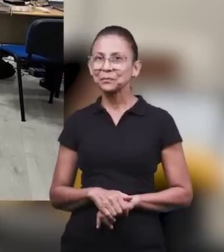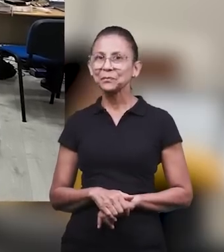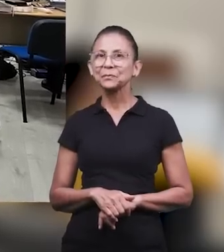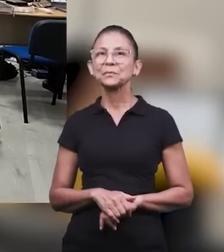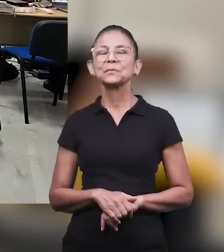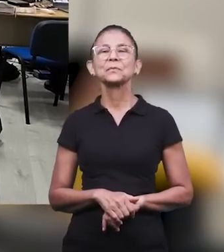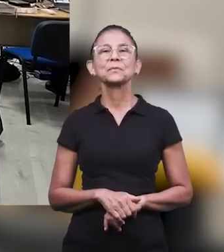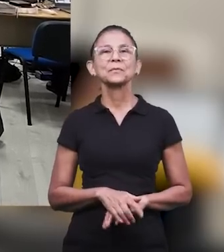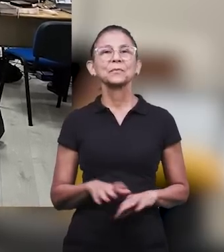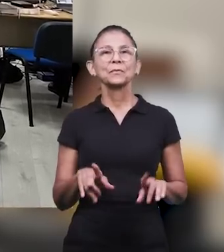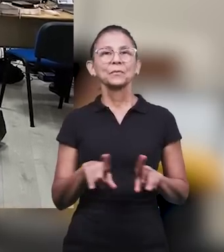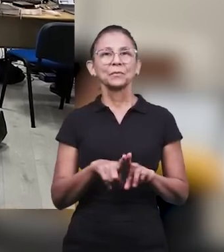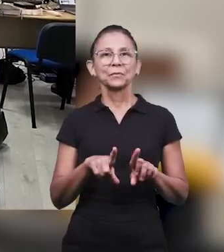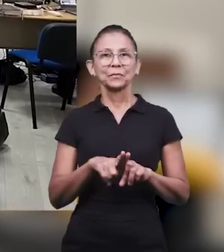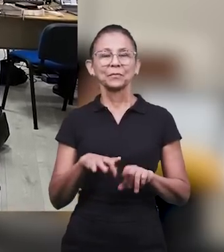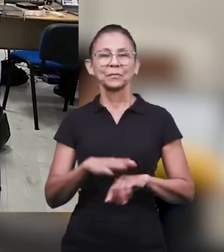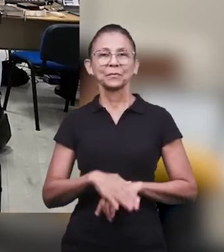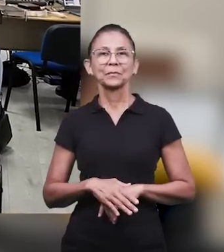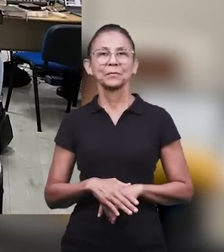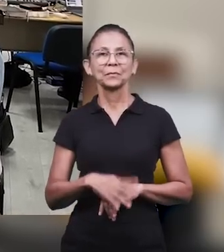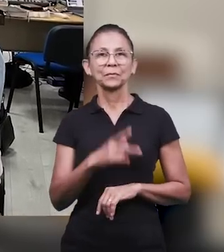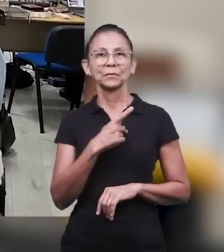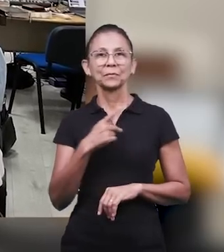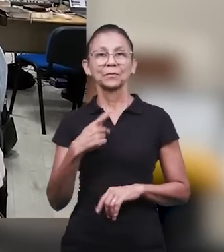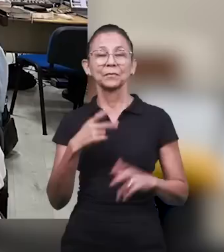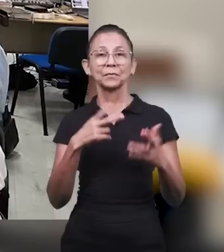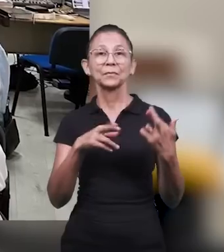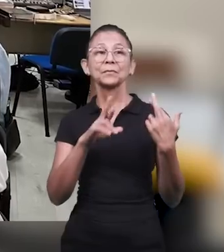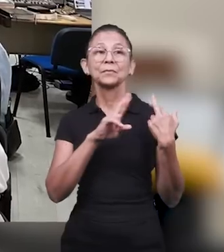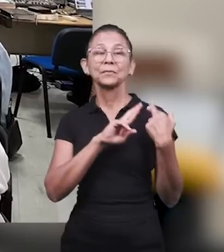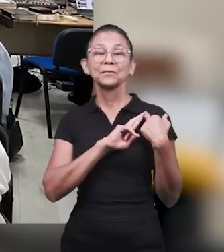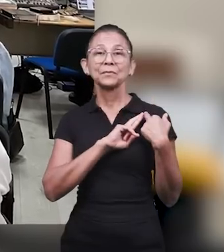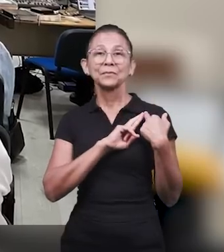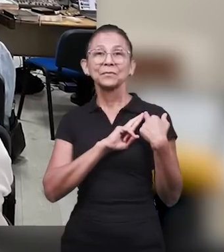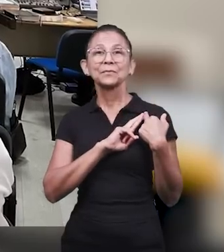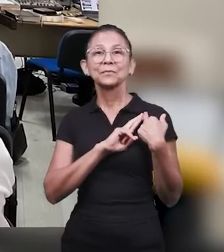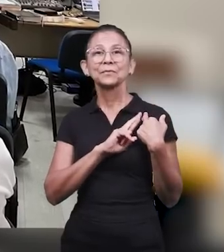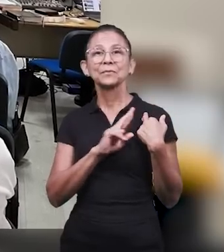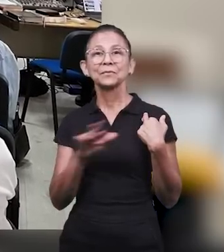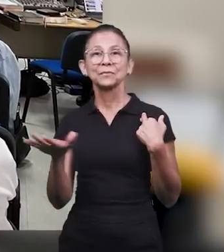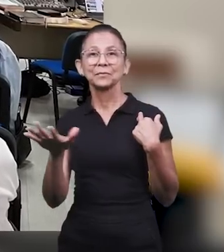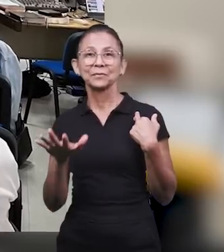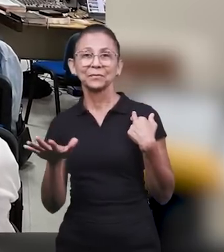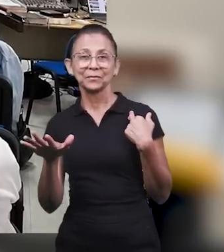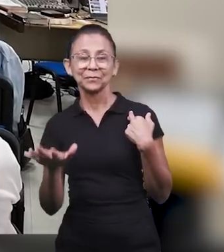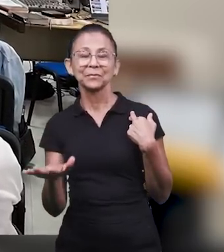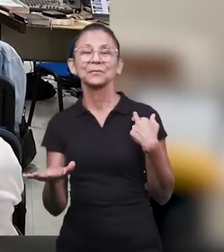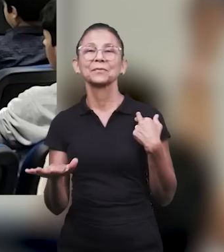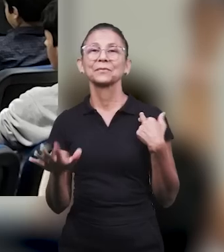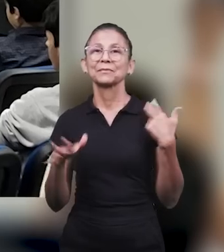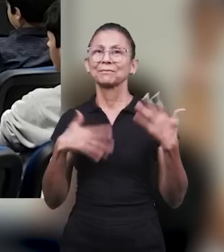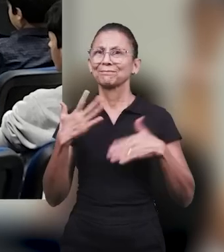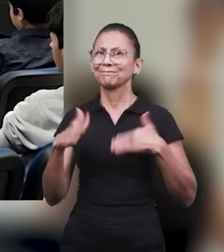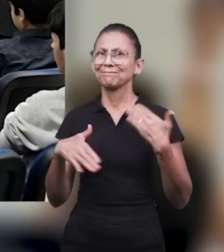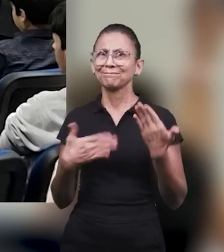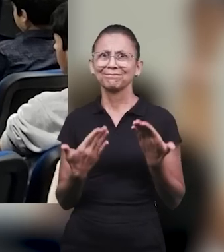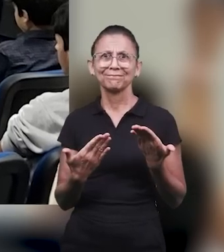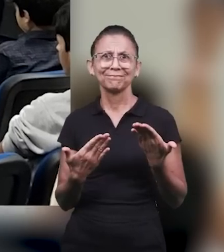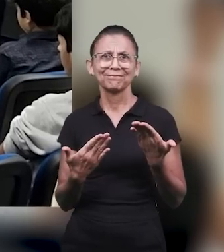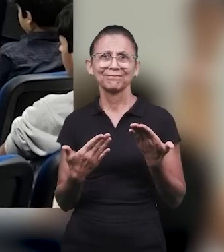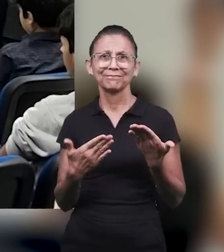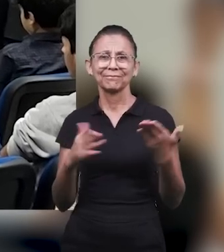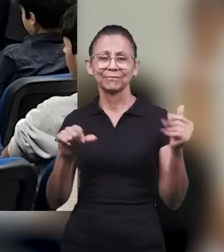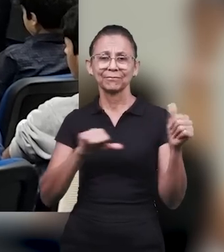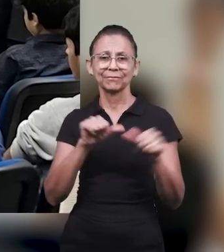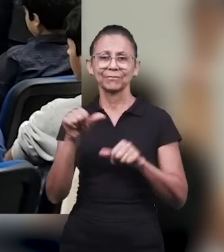do Manaim, sobre o ministério do pastor Valmir Leal, os irmãos se alegraram com a promoção de classes e com o seminário, que